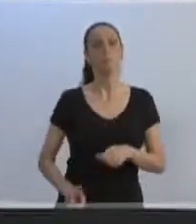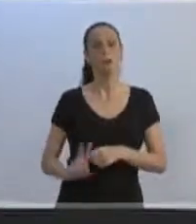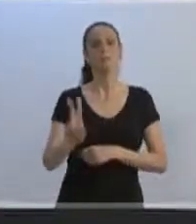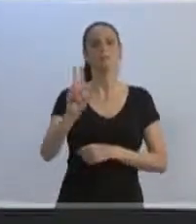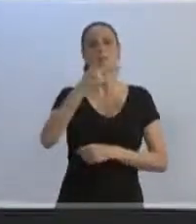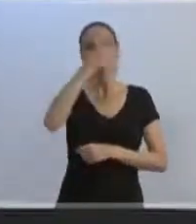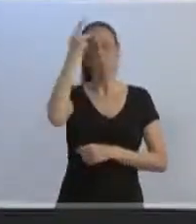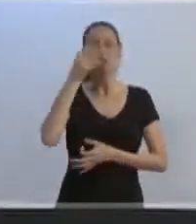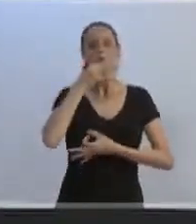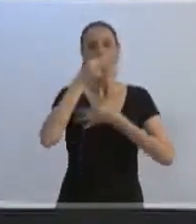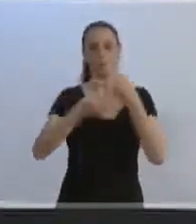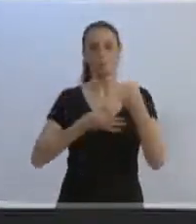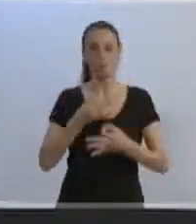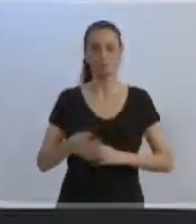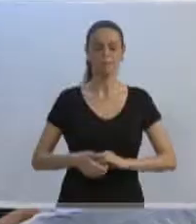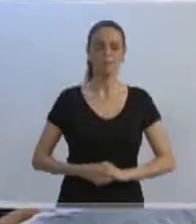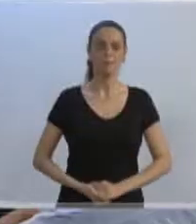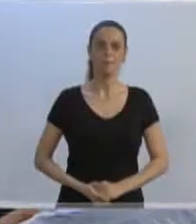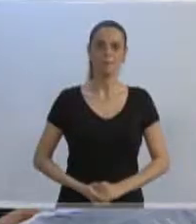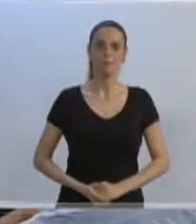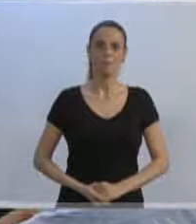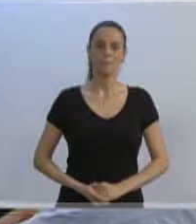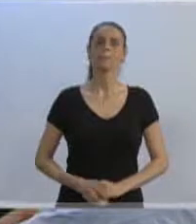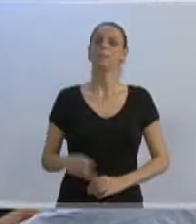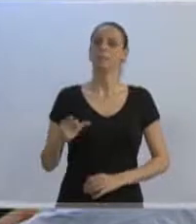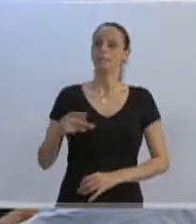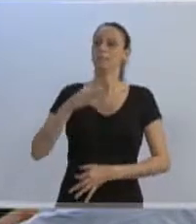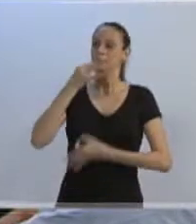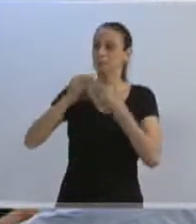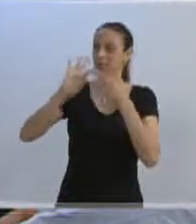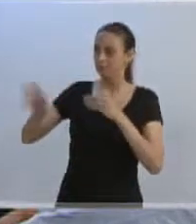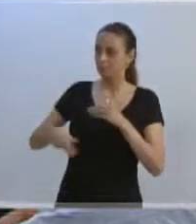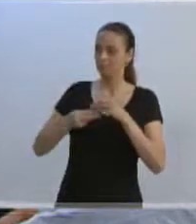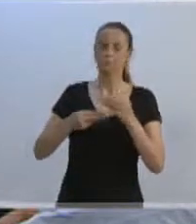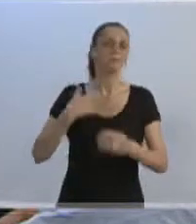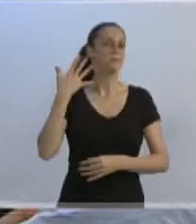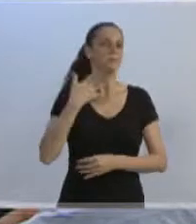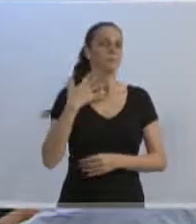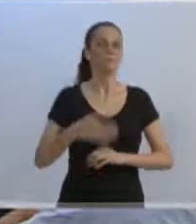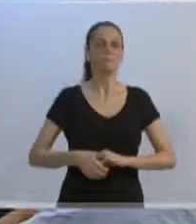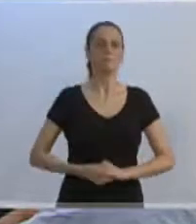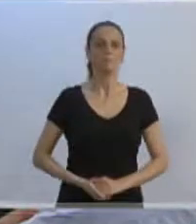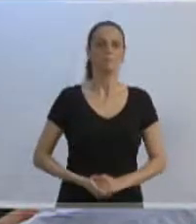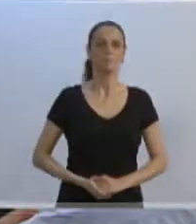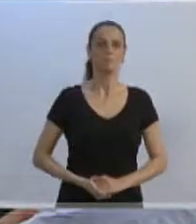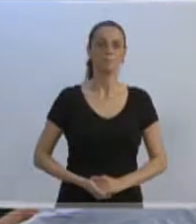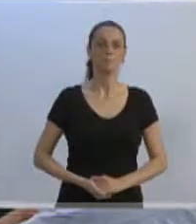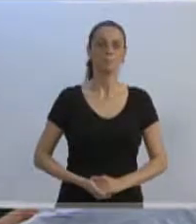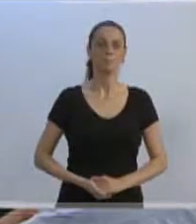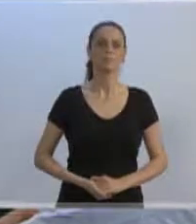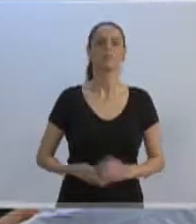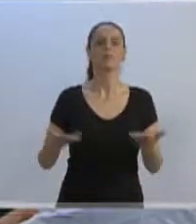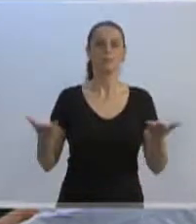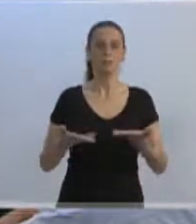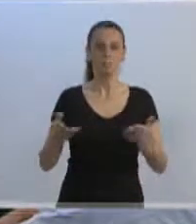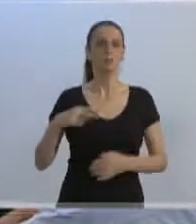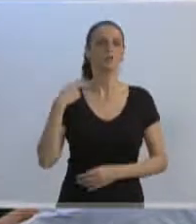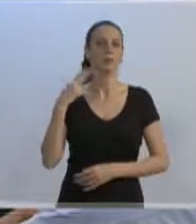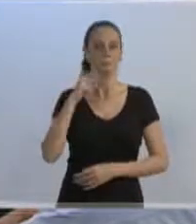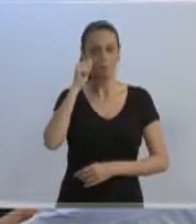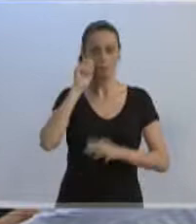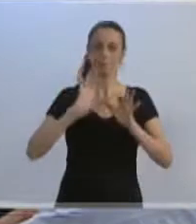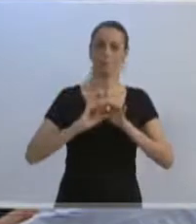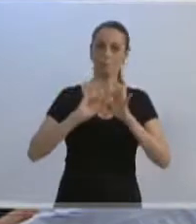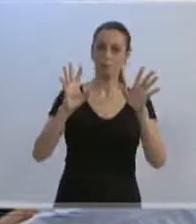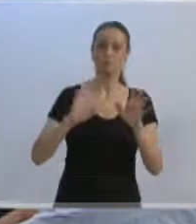e é negado obrigado inclua só fala meu pronunciamento ou só um aparte o vereador também com autorização do vereador almir